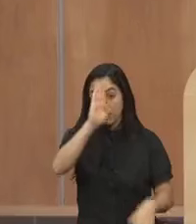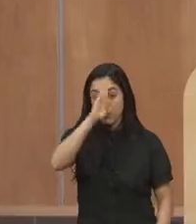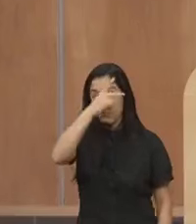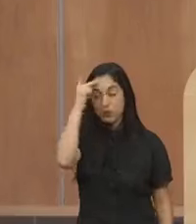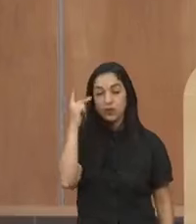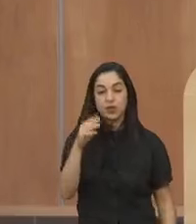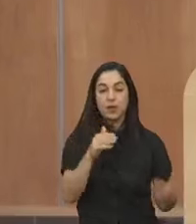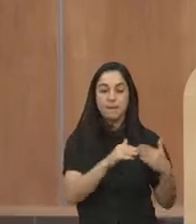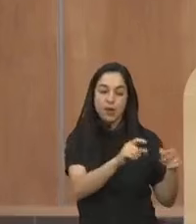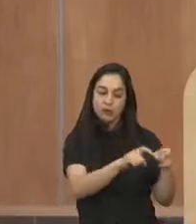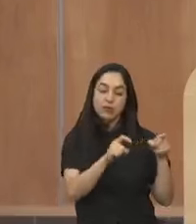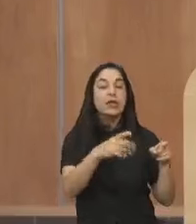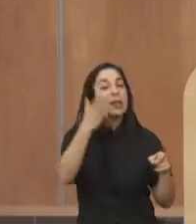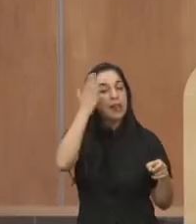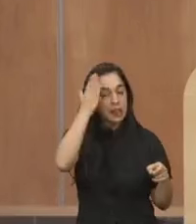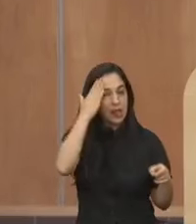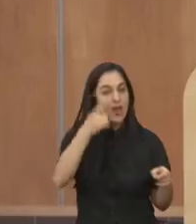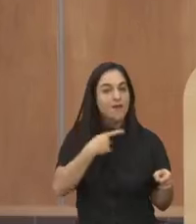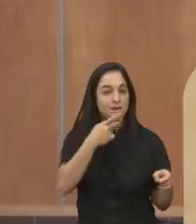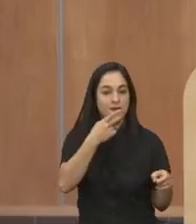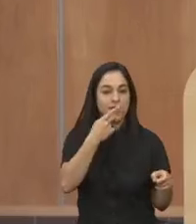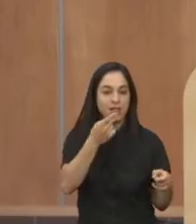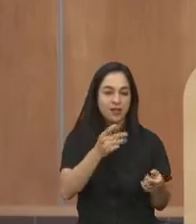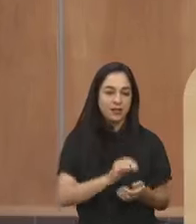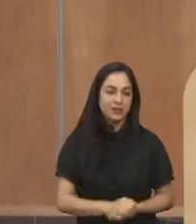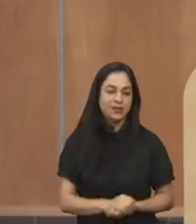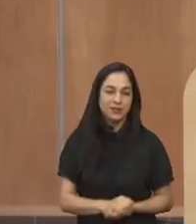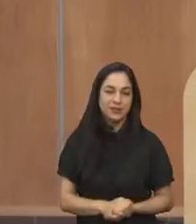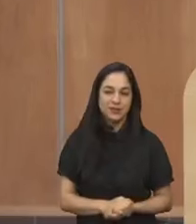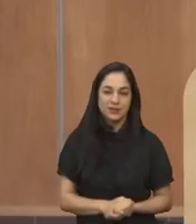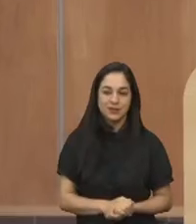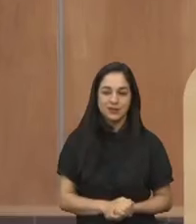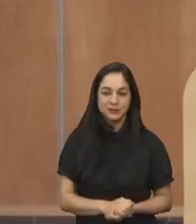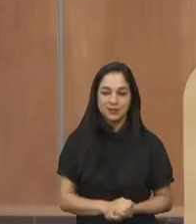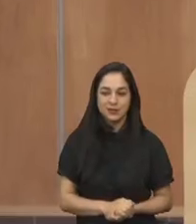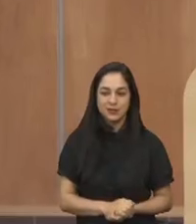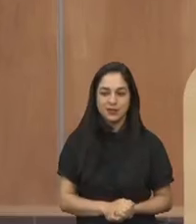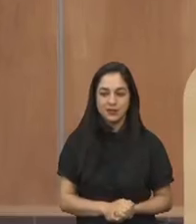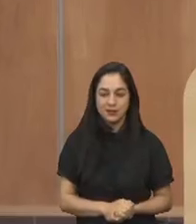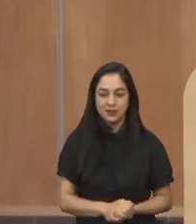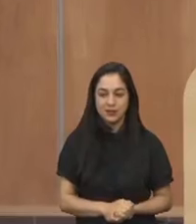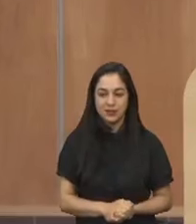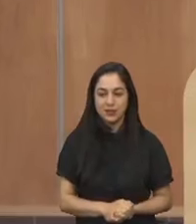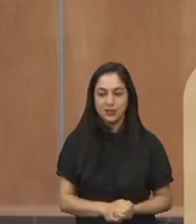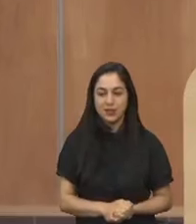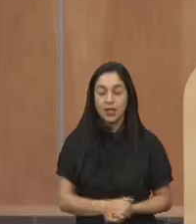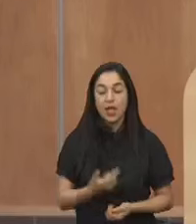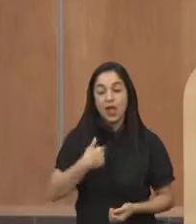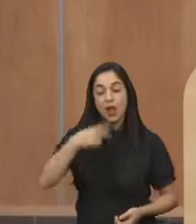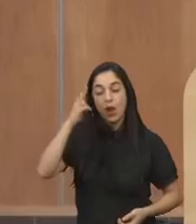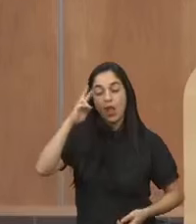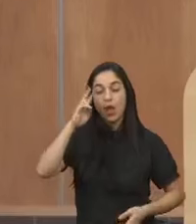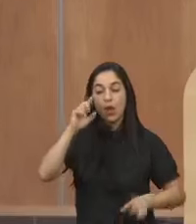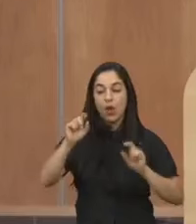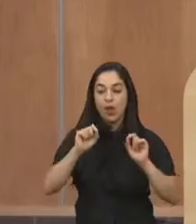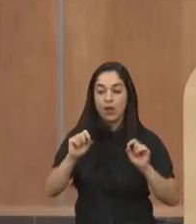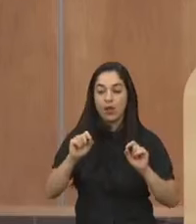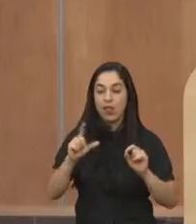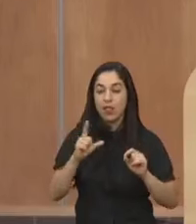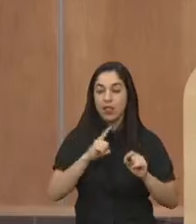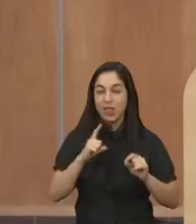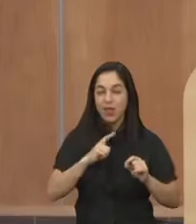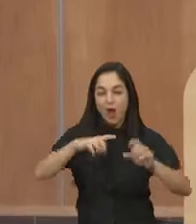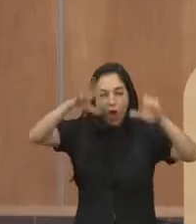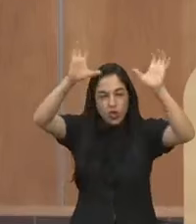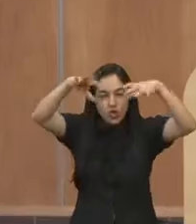rural entende o que eu estou falando aqui. Uma rua que precisa ser bem cascalhada, uma rua que tem que ter abertura com águas. E eu me lembro, teve uma enchente muito